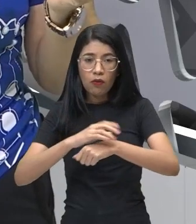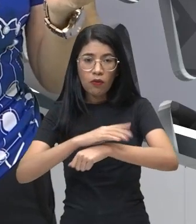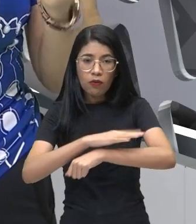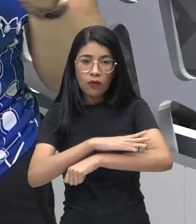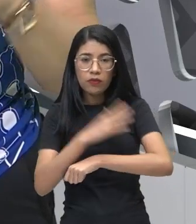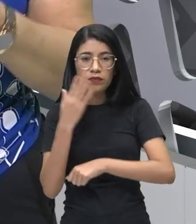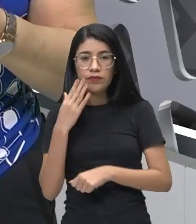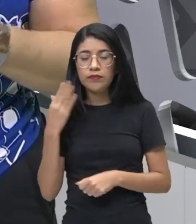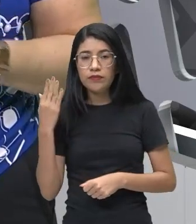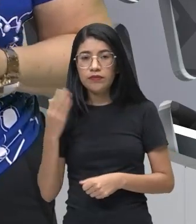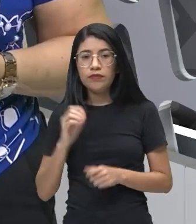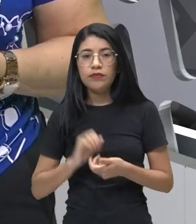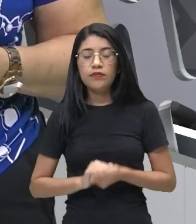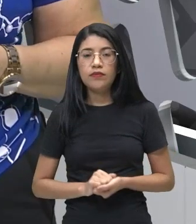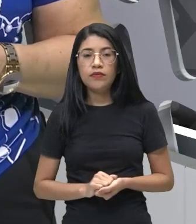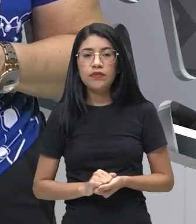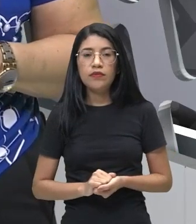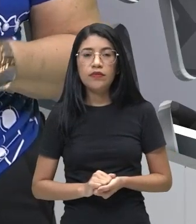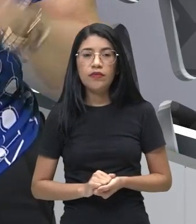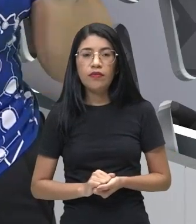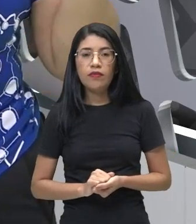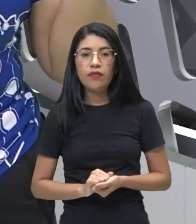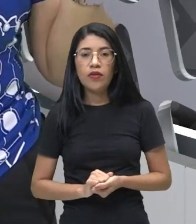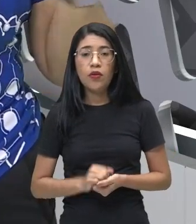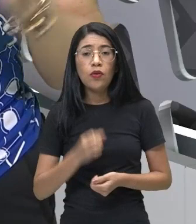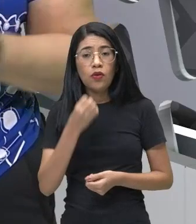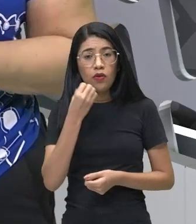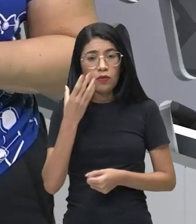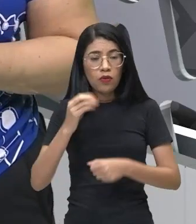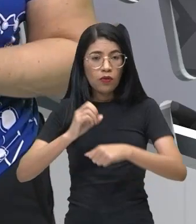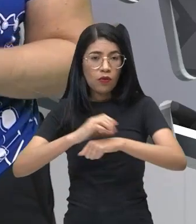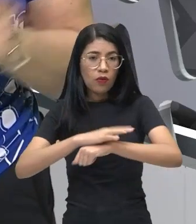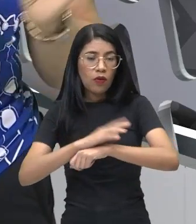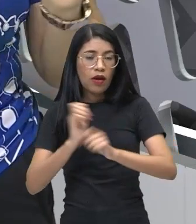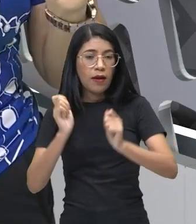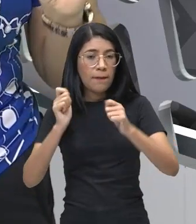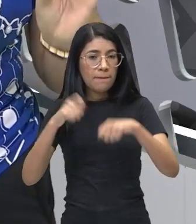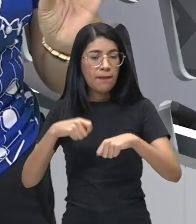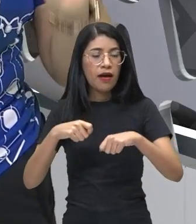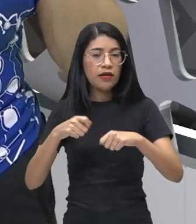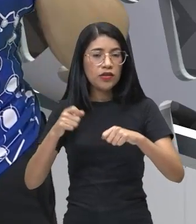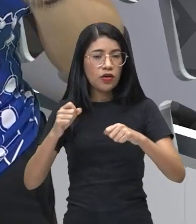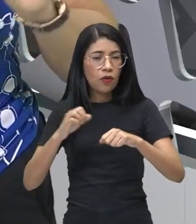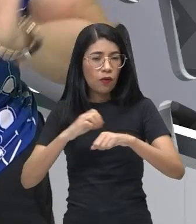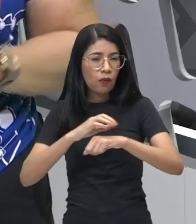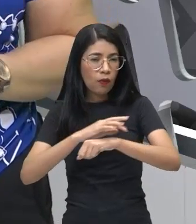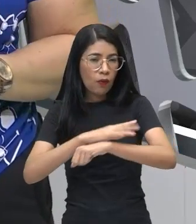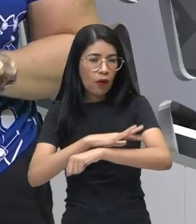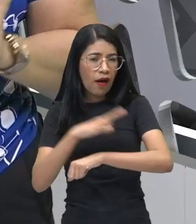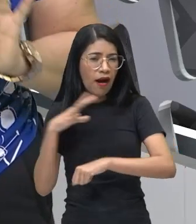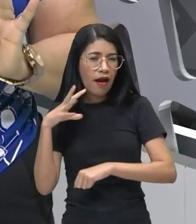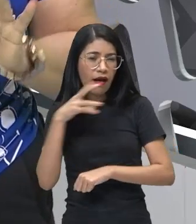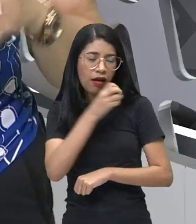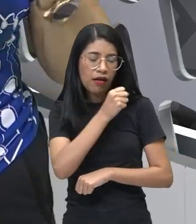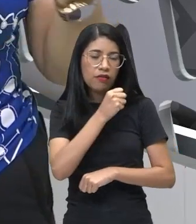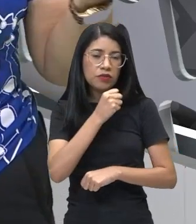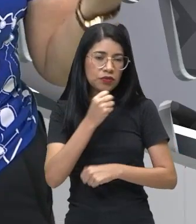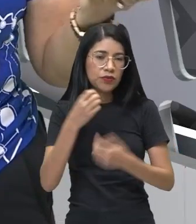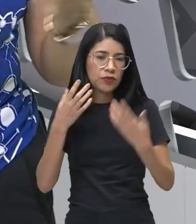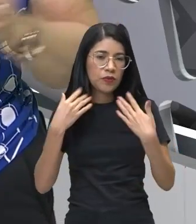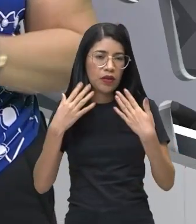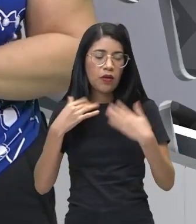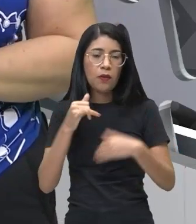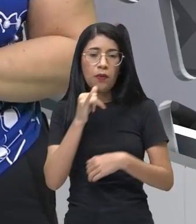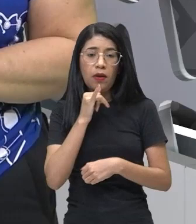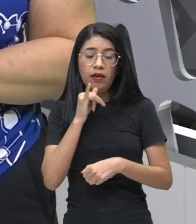Vejam. Os bons condutores são aqueles capazes de conduzir rapidamente o calor, por